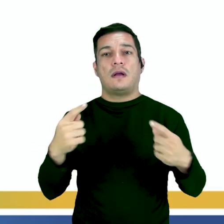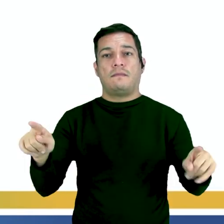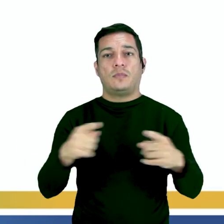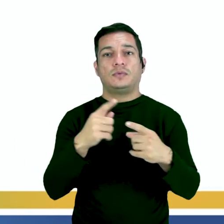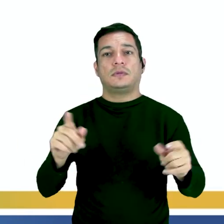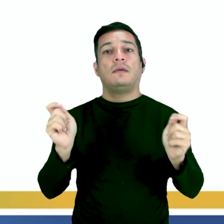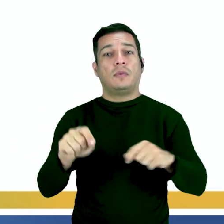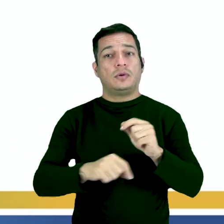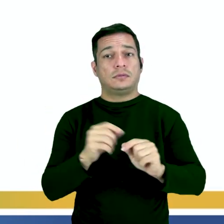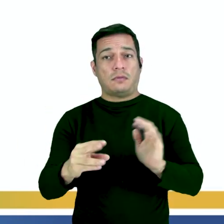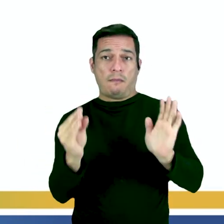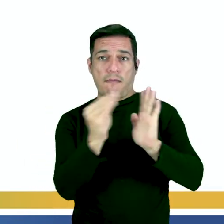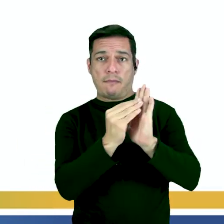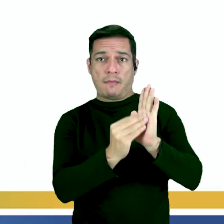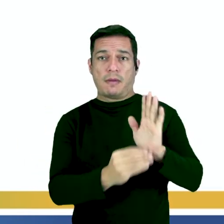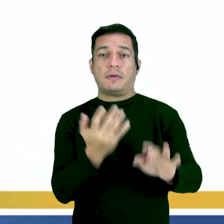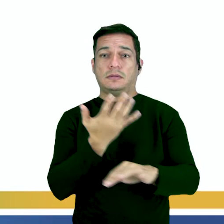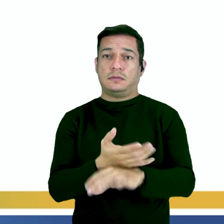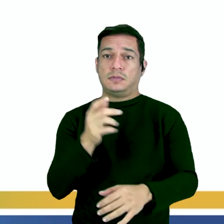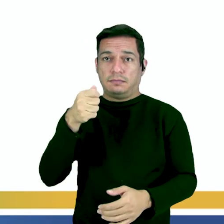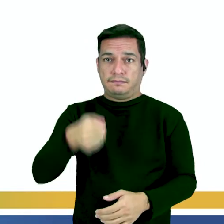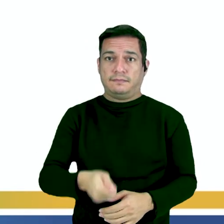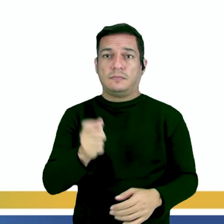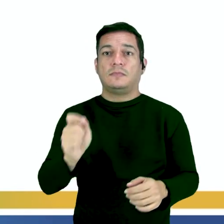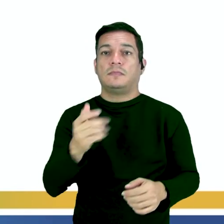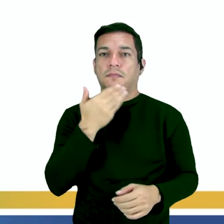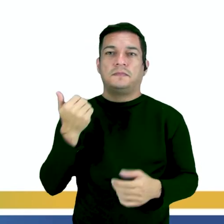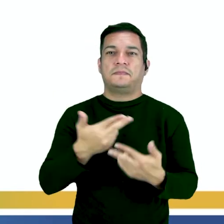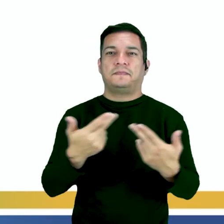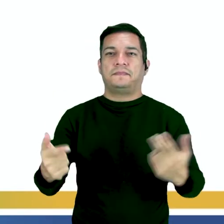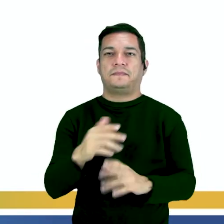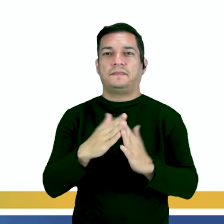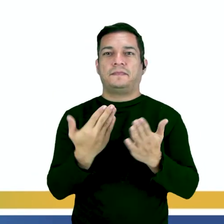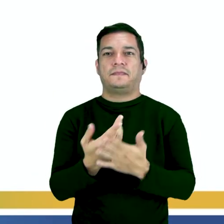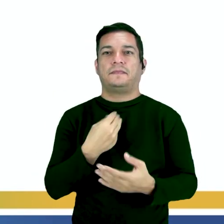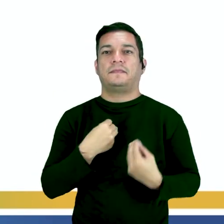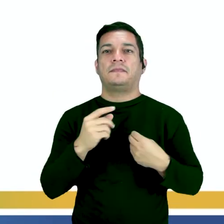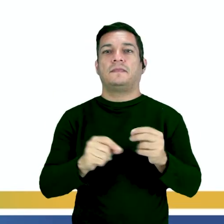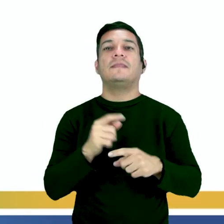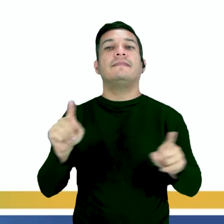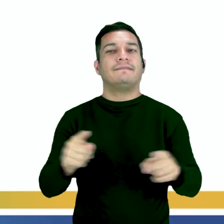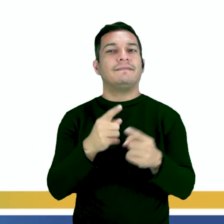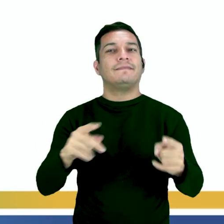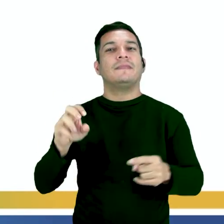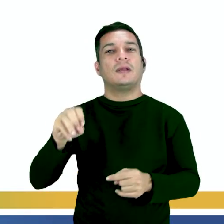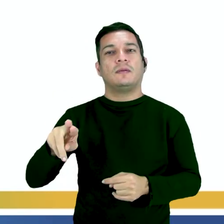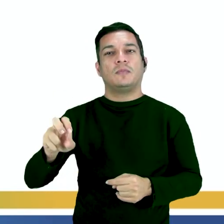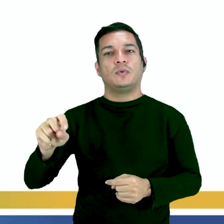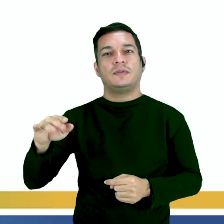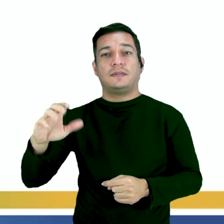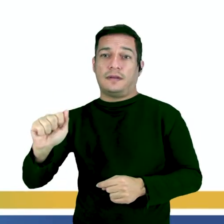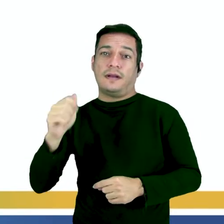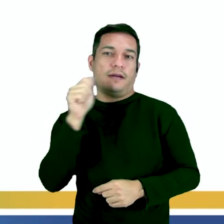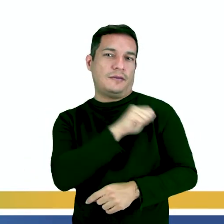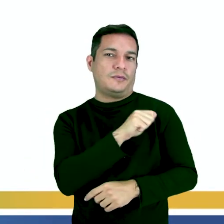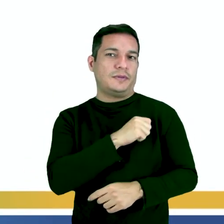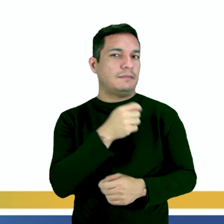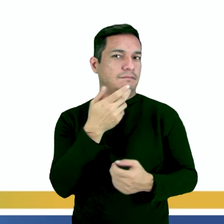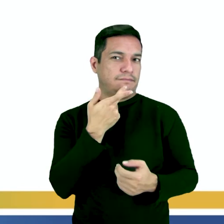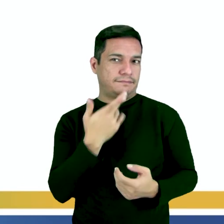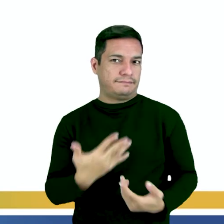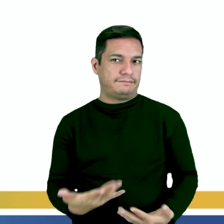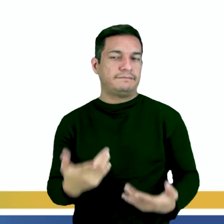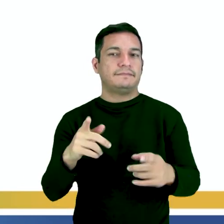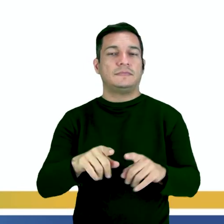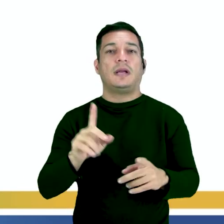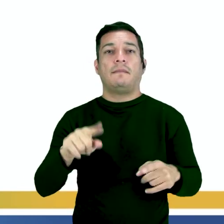uma disciplina obrigatória. A melhor coisa que a escola me deu foi a música, diz uma aluna. Mas